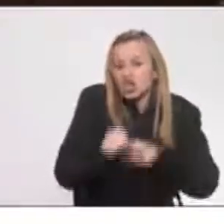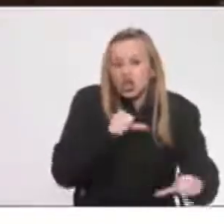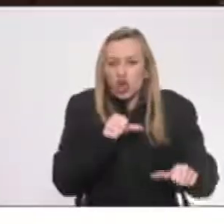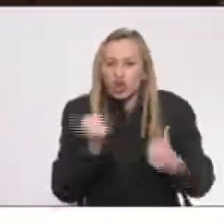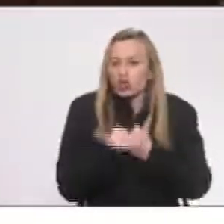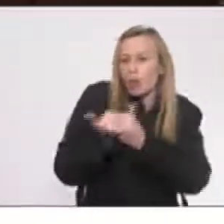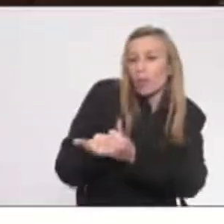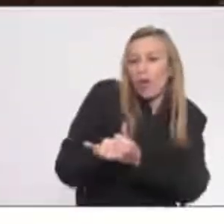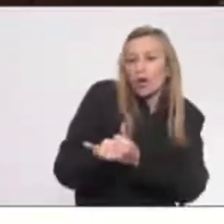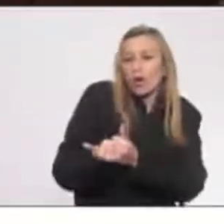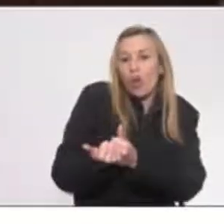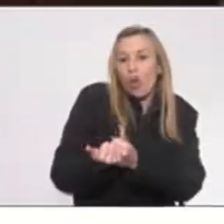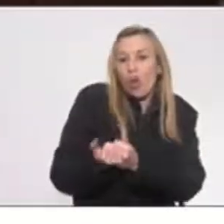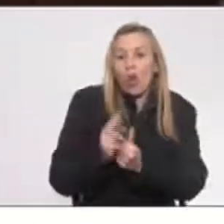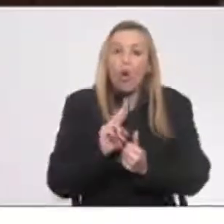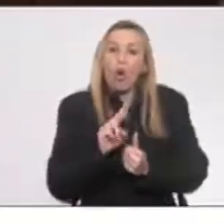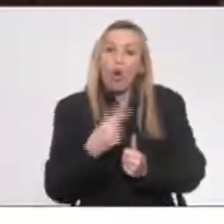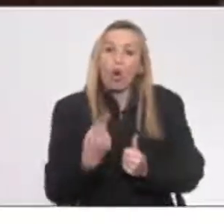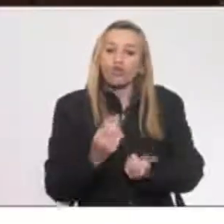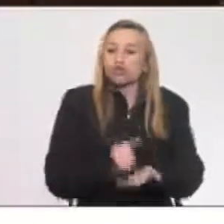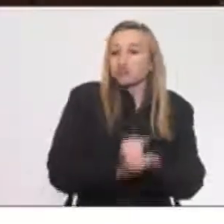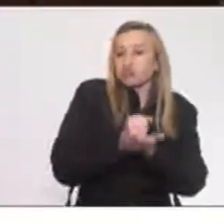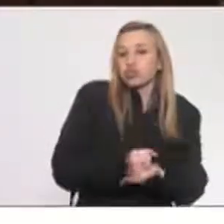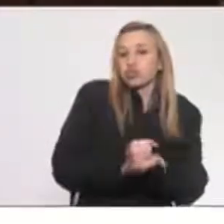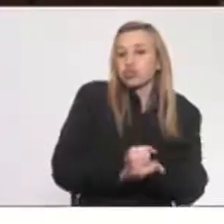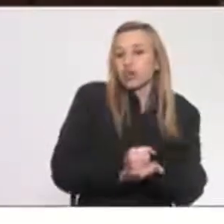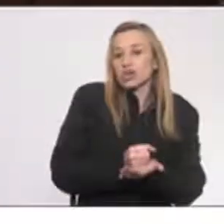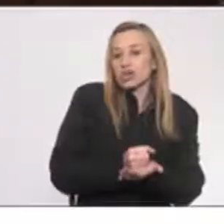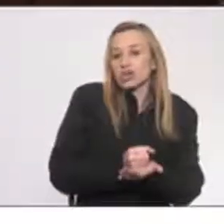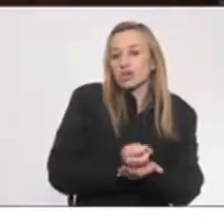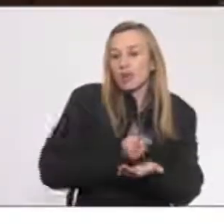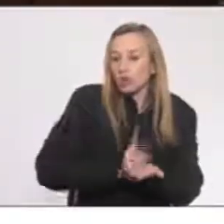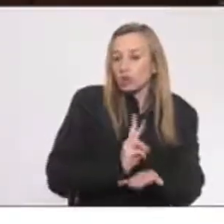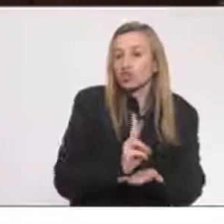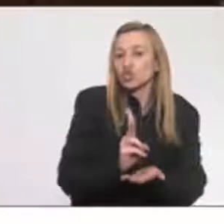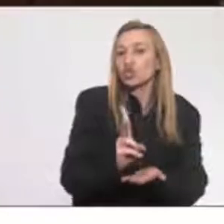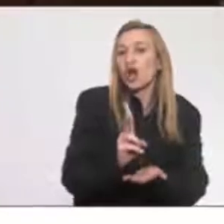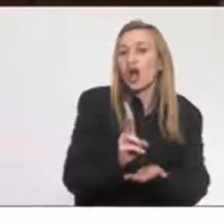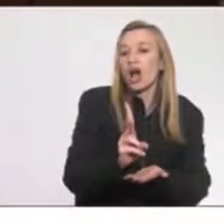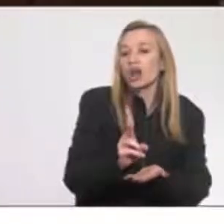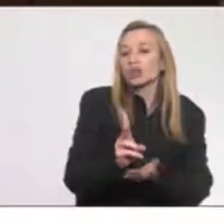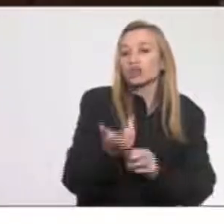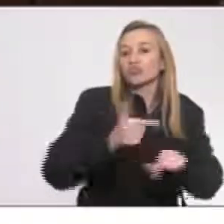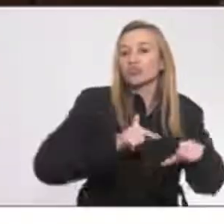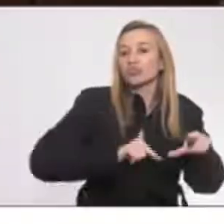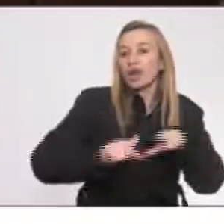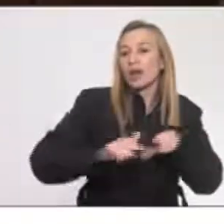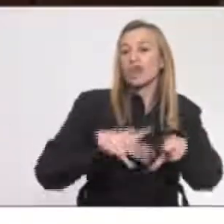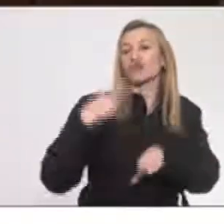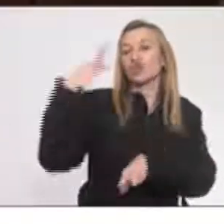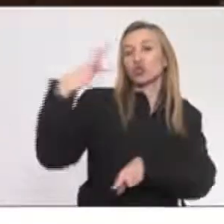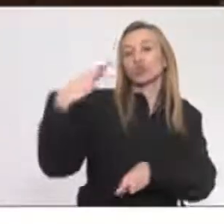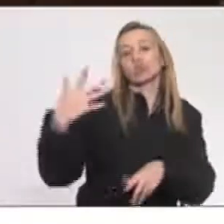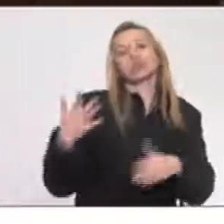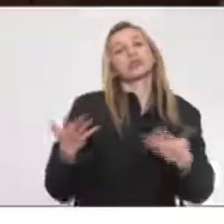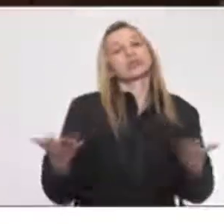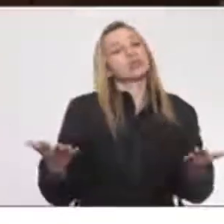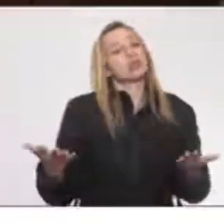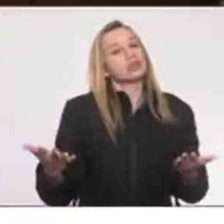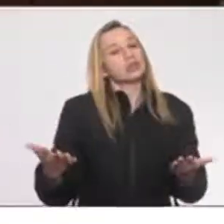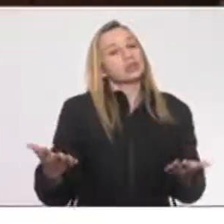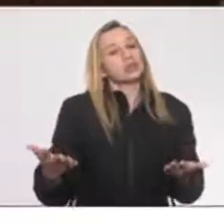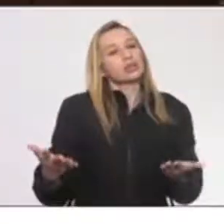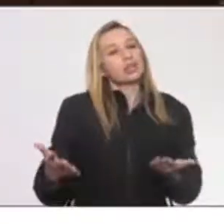ou simplesmente da sustentação do cargo que não virá. Aliás, esse